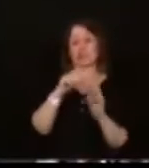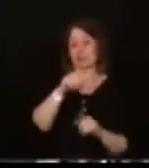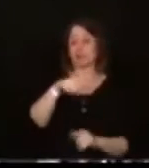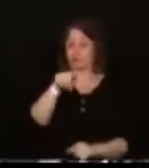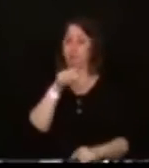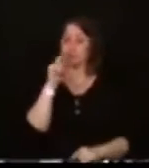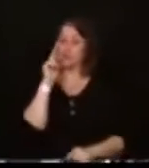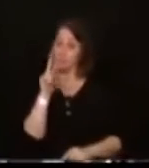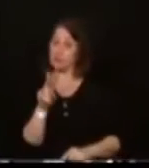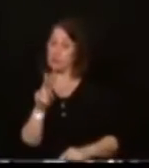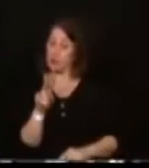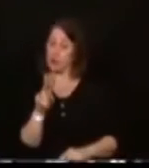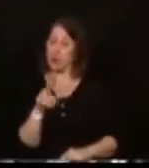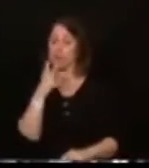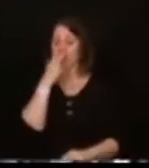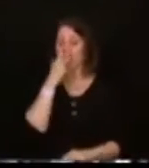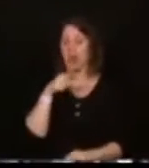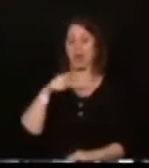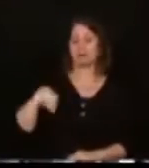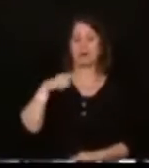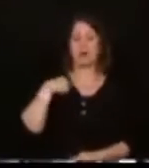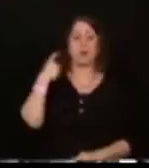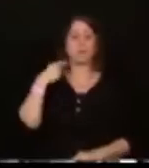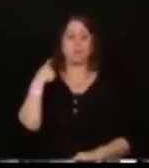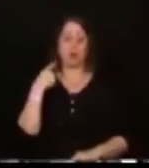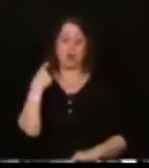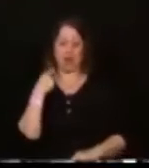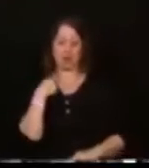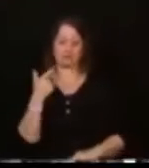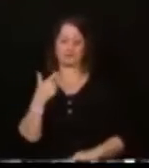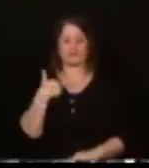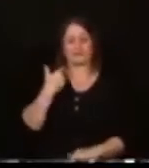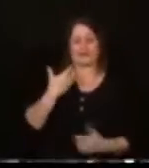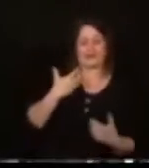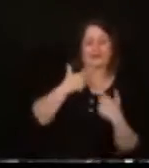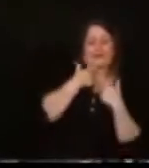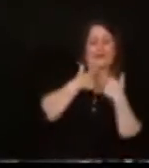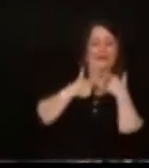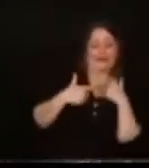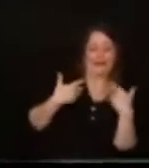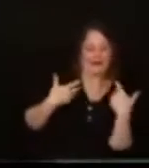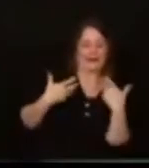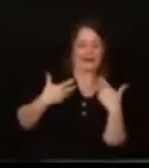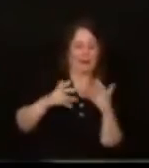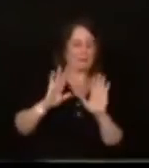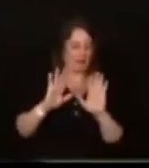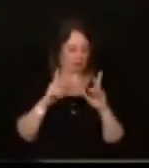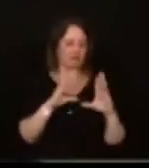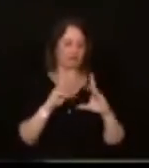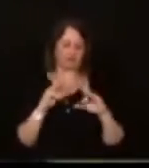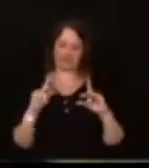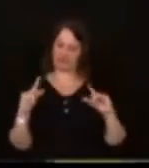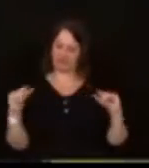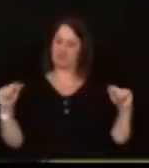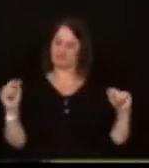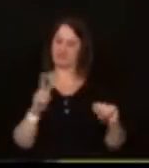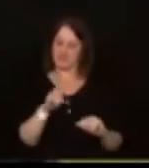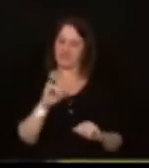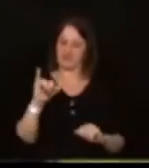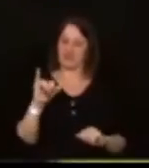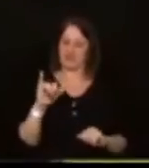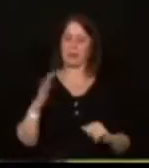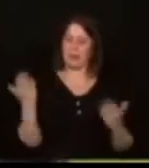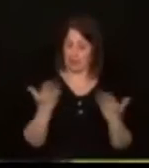Quem quis tirar partido político daquela situação? Isso passa. Temos